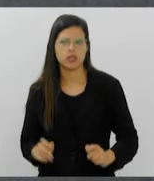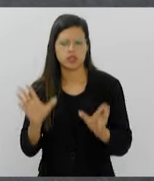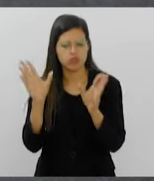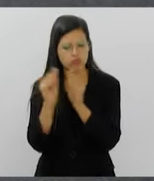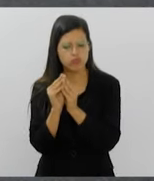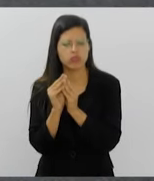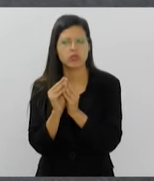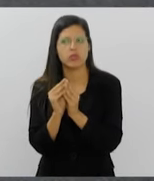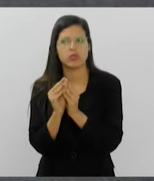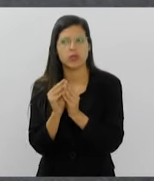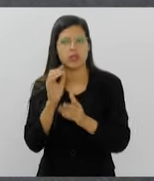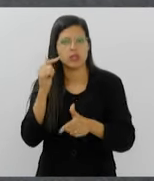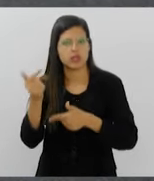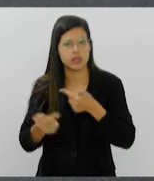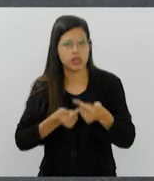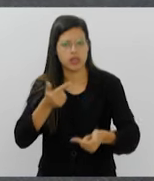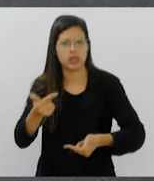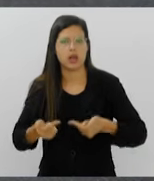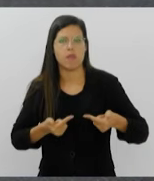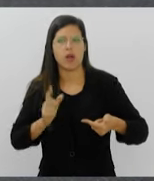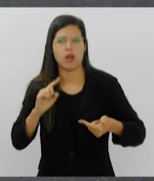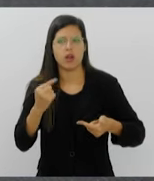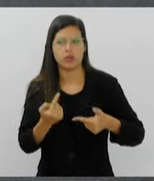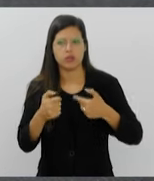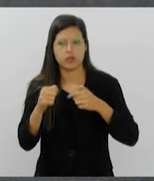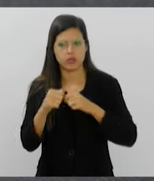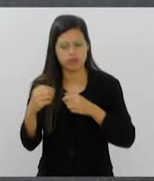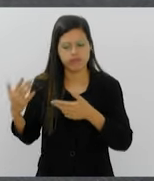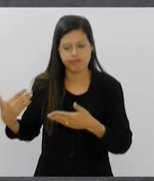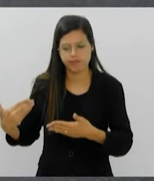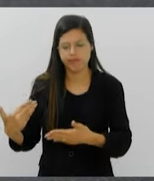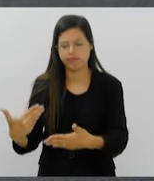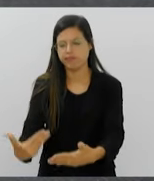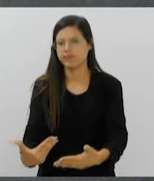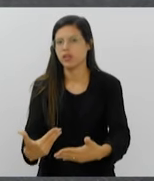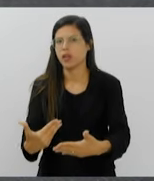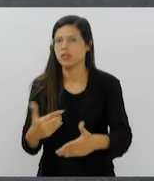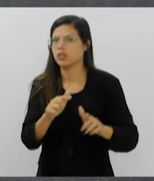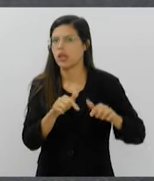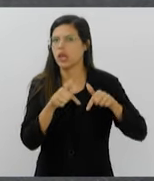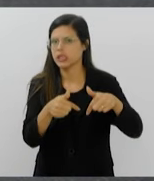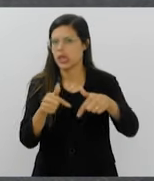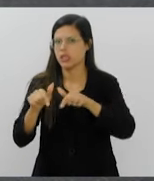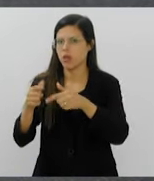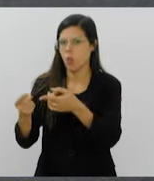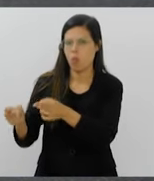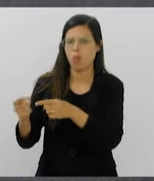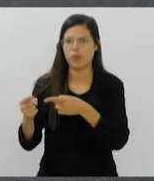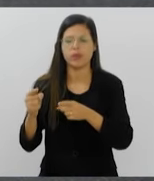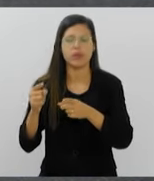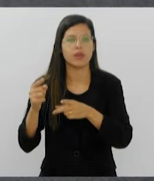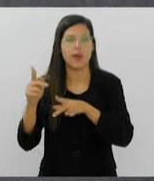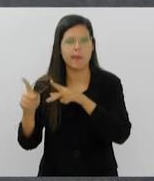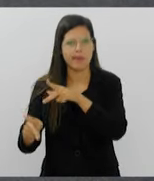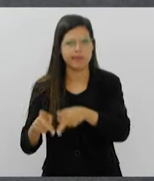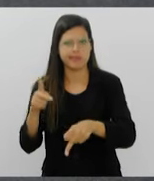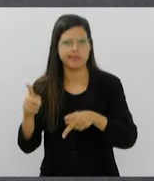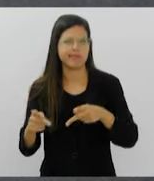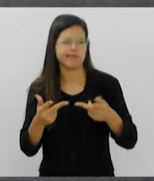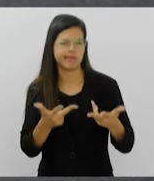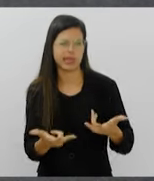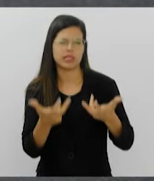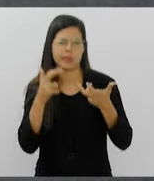resumo que fez desse trabalho que a gente tem feito ao longo do tempo e das covardias com o cidadão que a gente constatou. E aí uma coisa eu